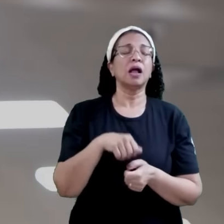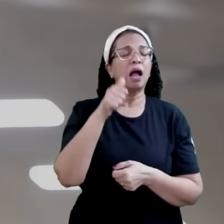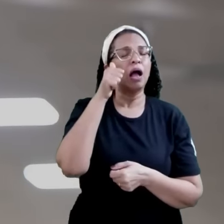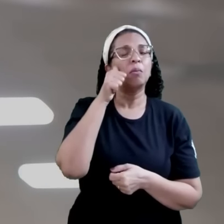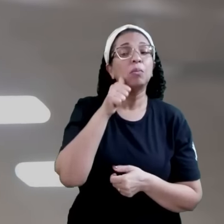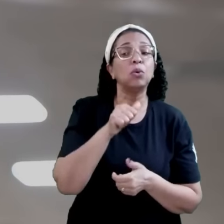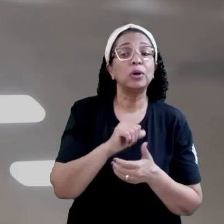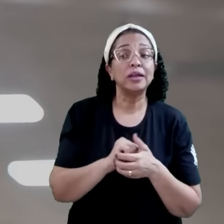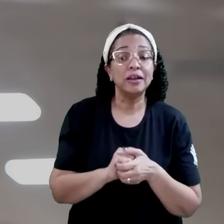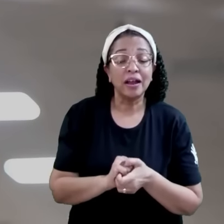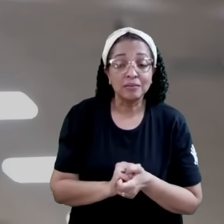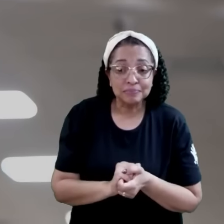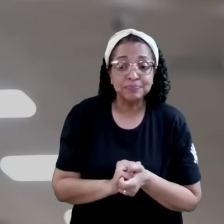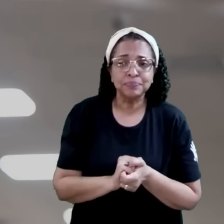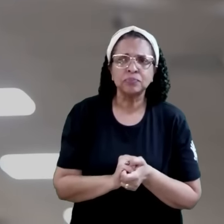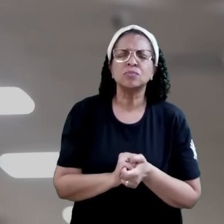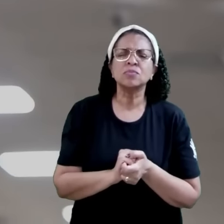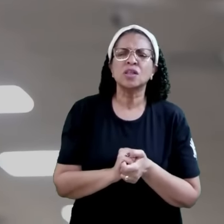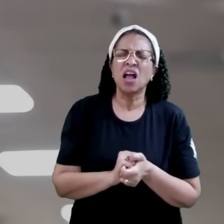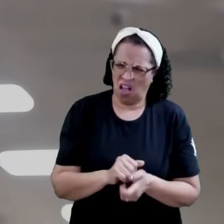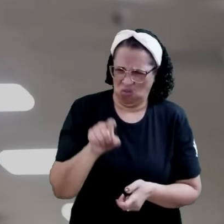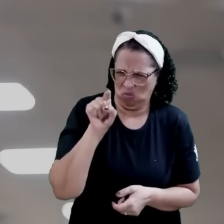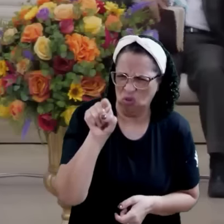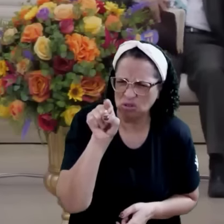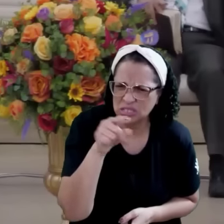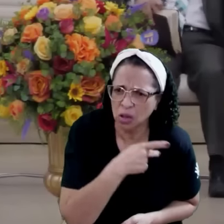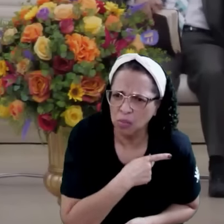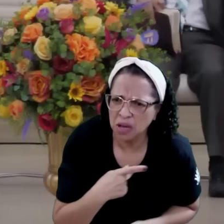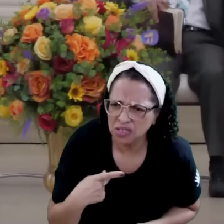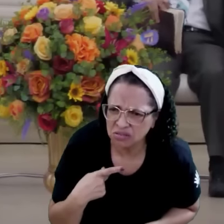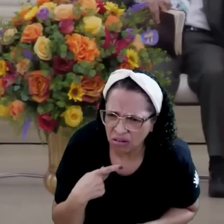gente era com o senhor mesmo que eu queria